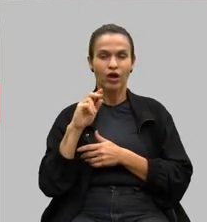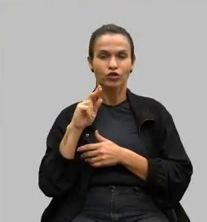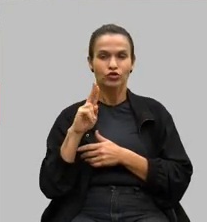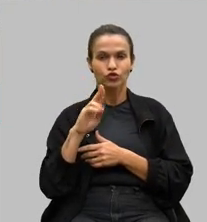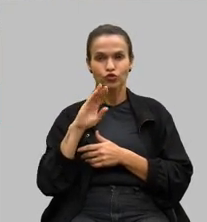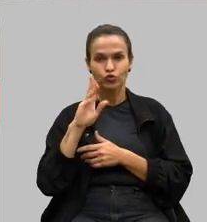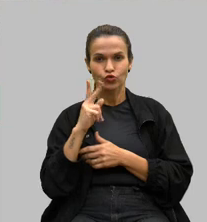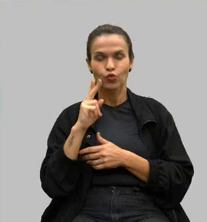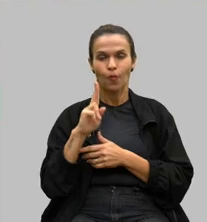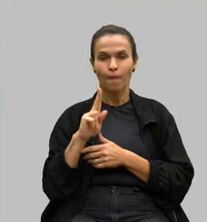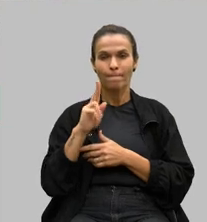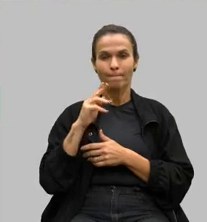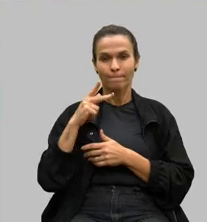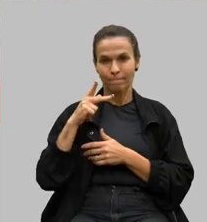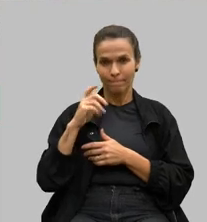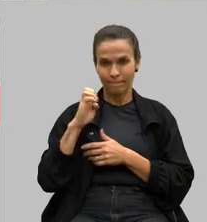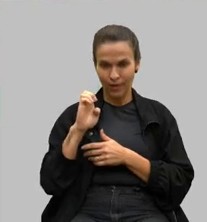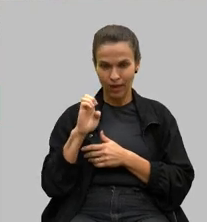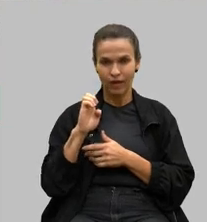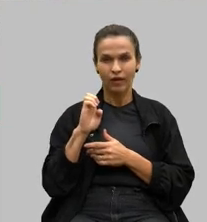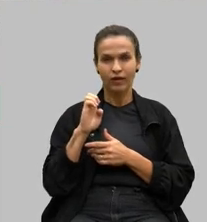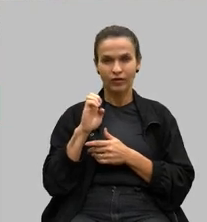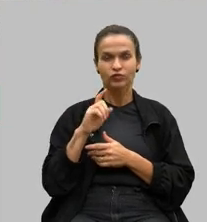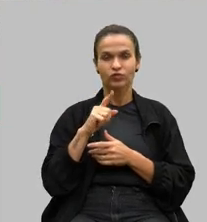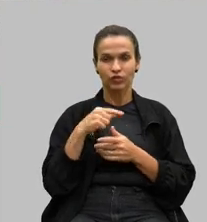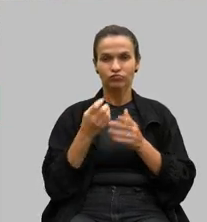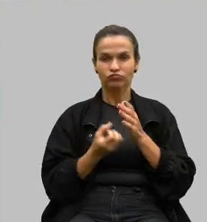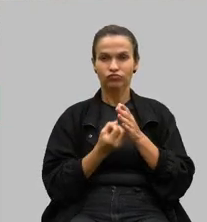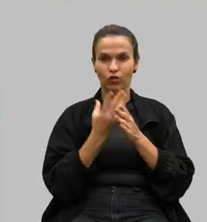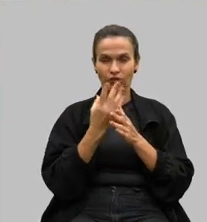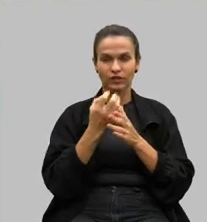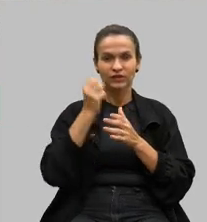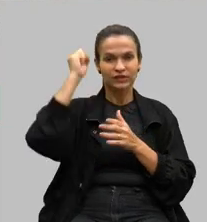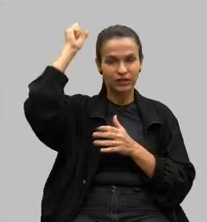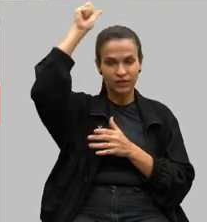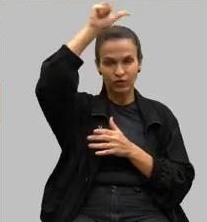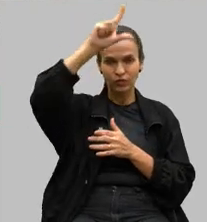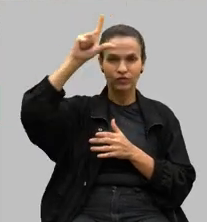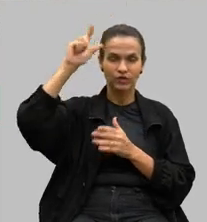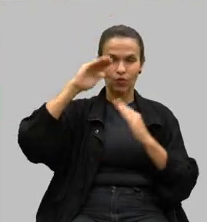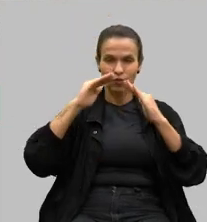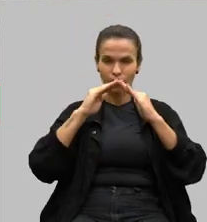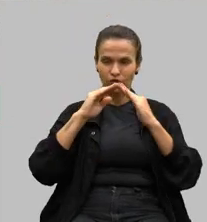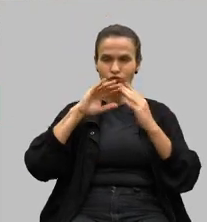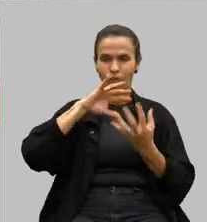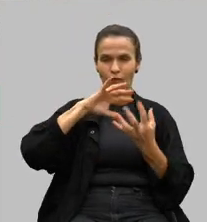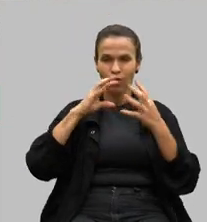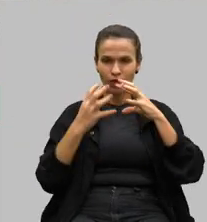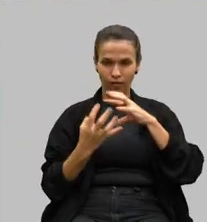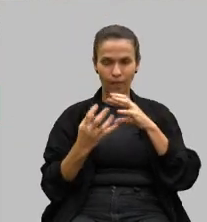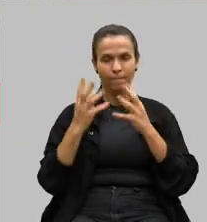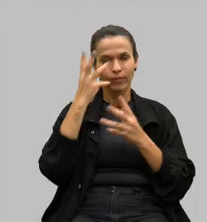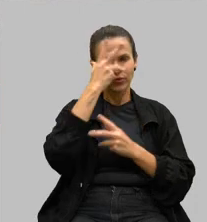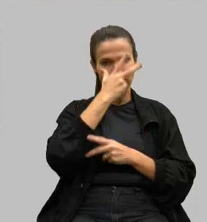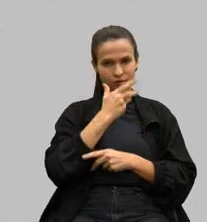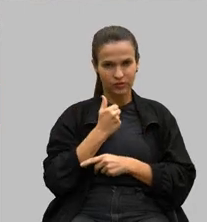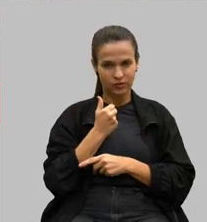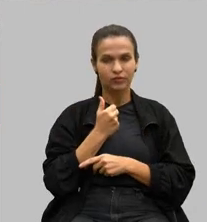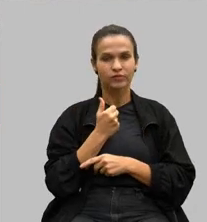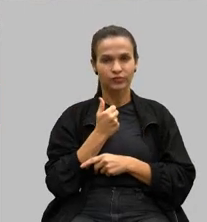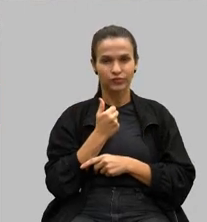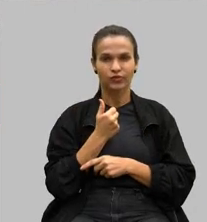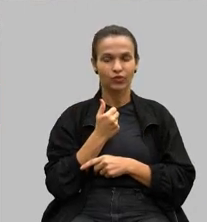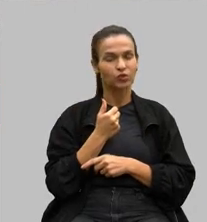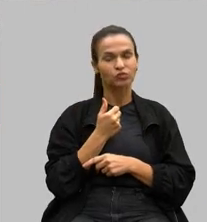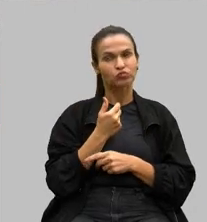vocês nós inauguramos a faop Santa Luzia também num casarão todo restaurado muito bonito é nós ainda não